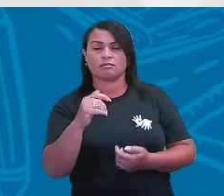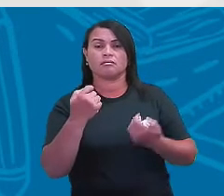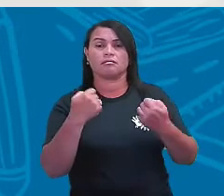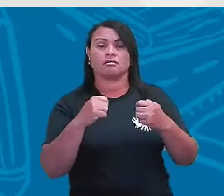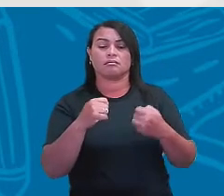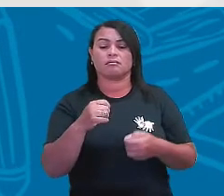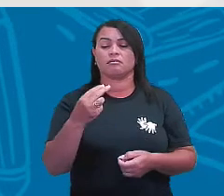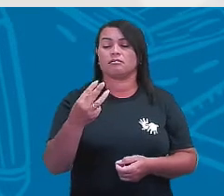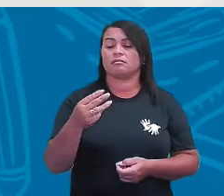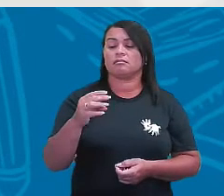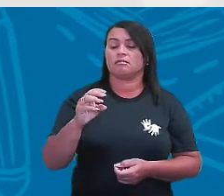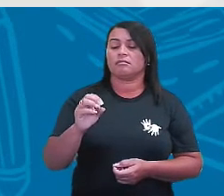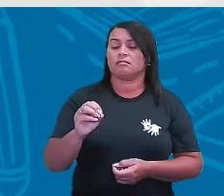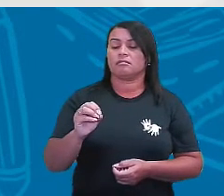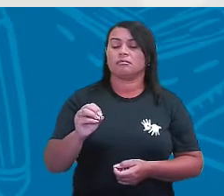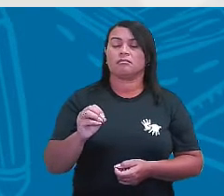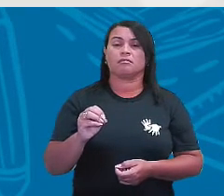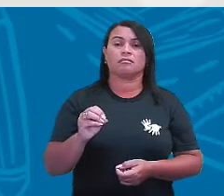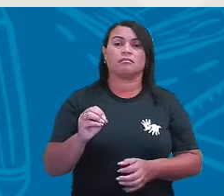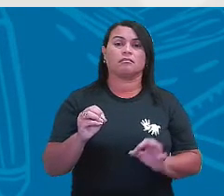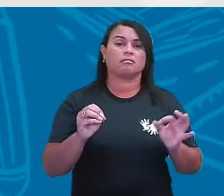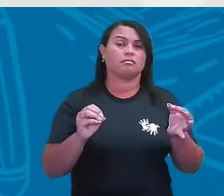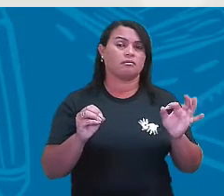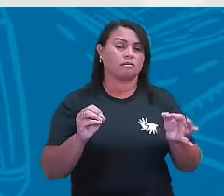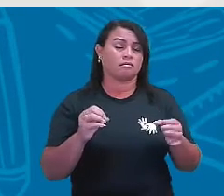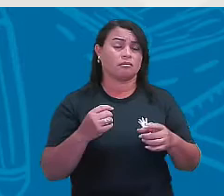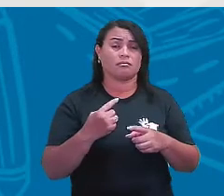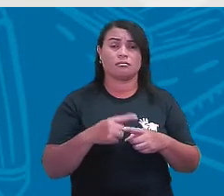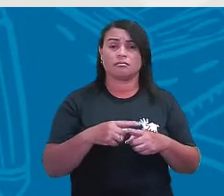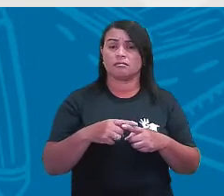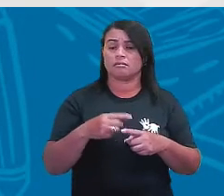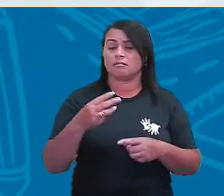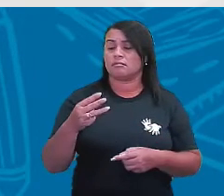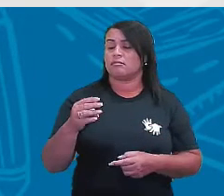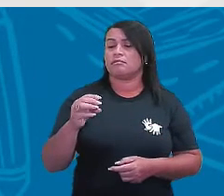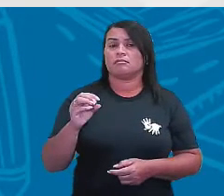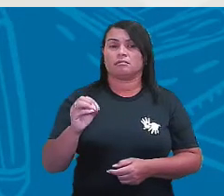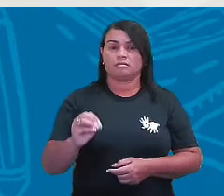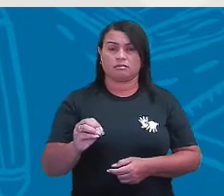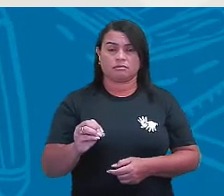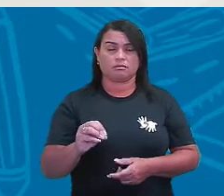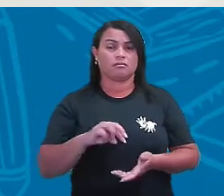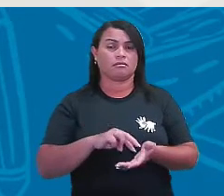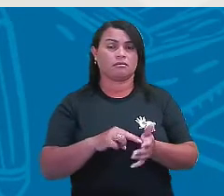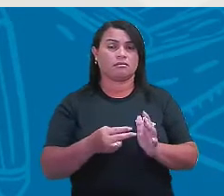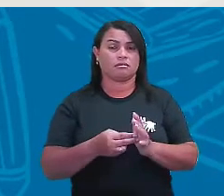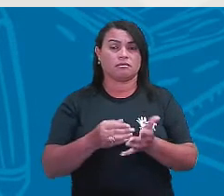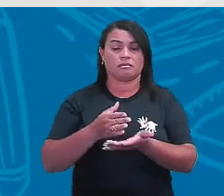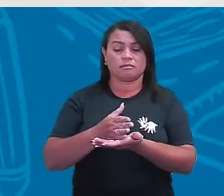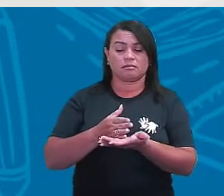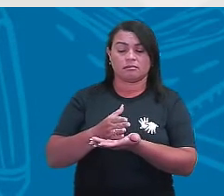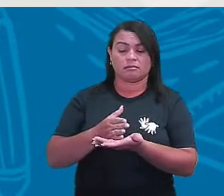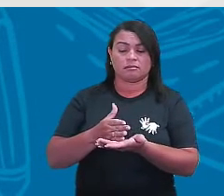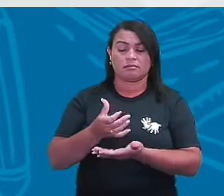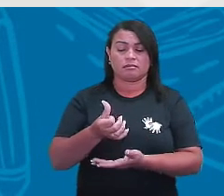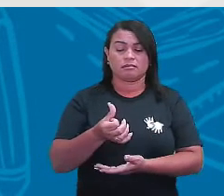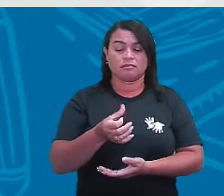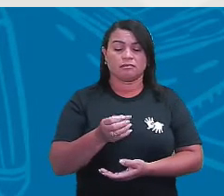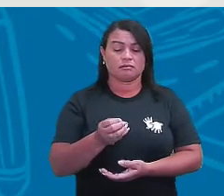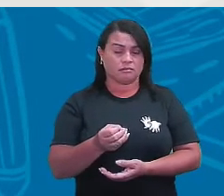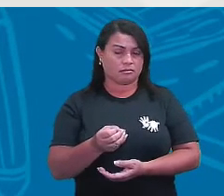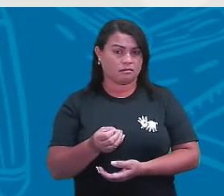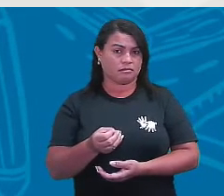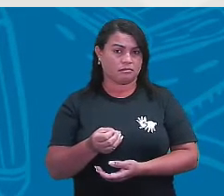número 30. Tá bom? Porque 30 vai ser a metade de 60. E 1 hora não tem